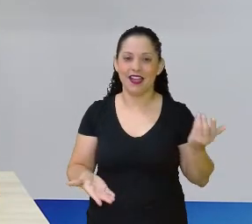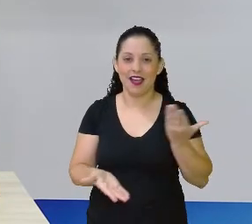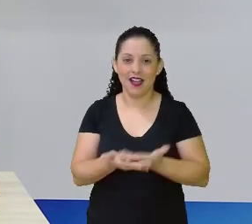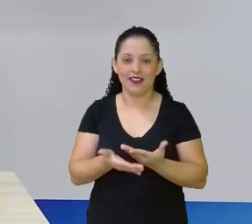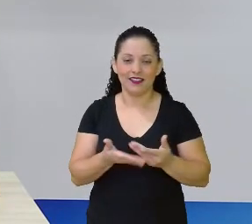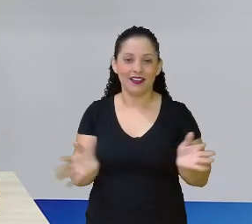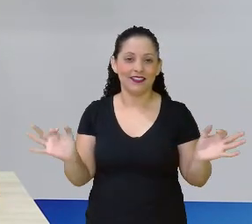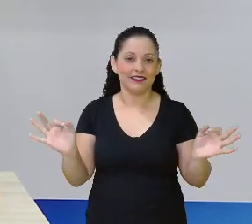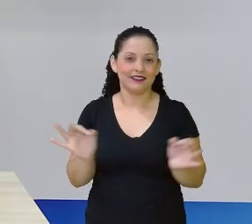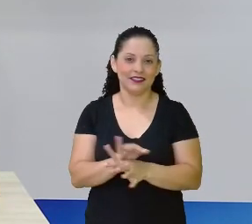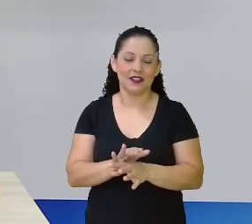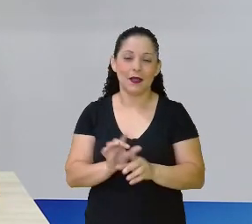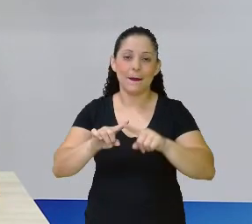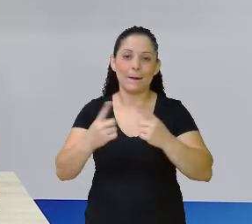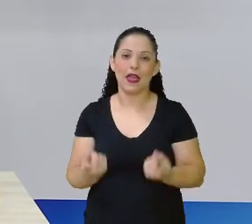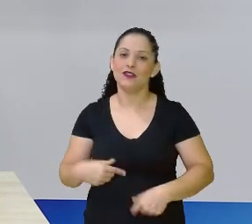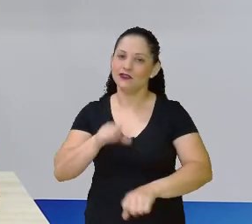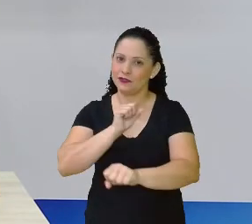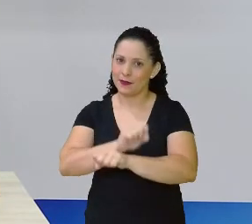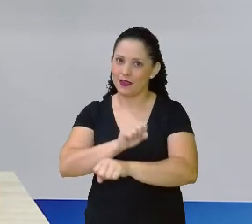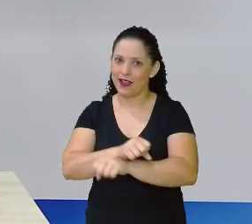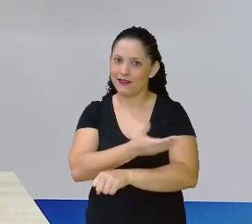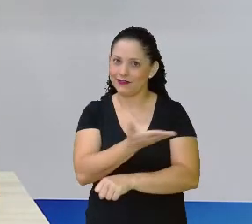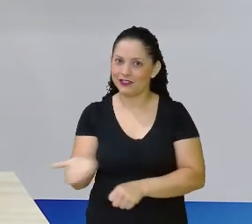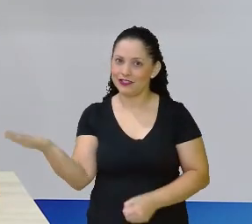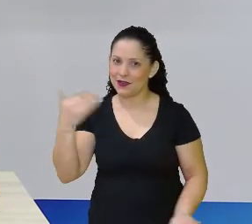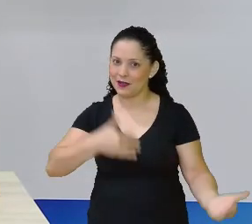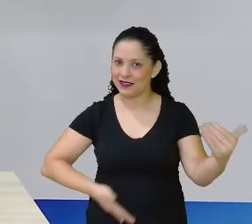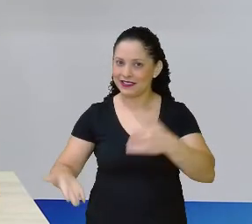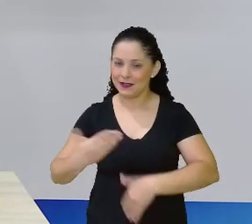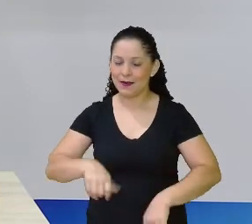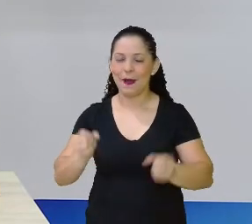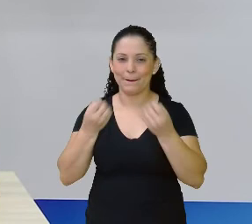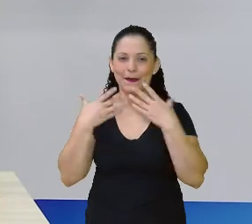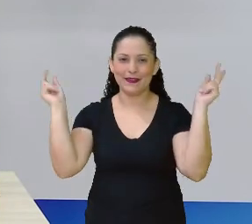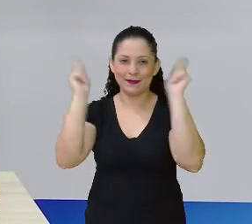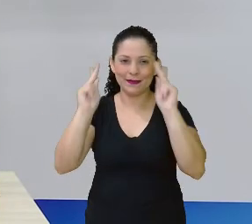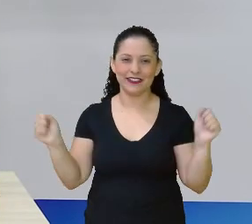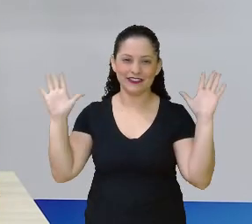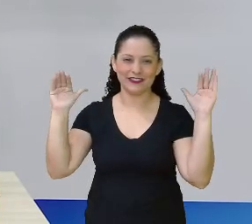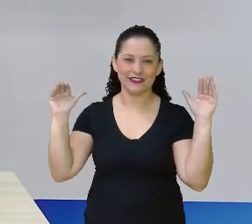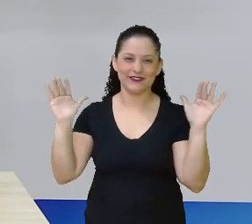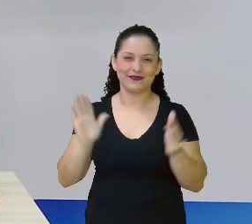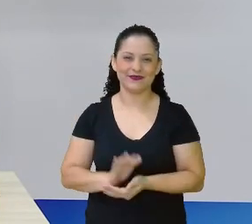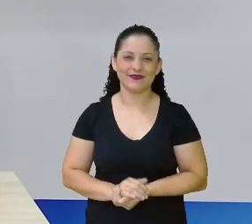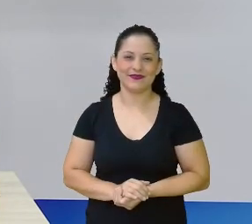conto com a sua participação em breve. Fiquem bem, fiquem em paz. Tchau, tchau.